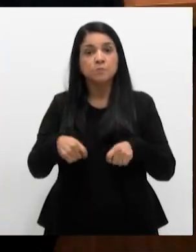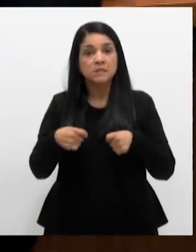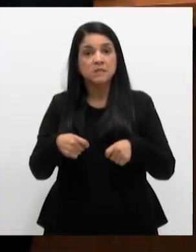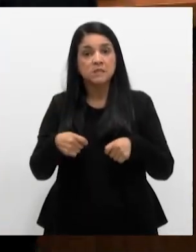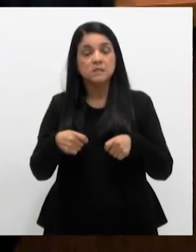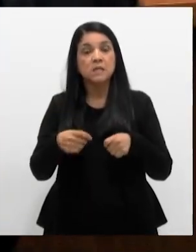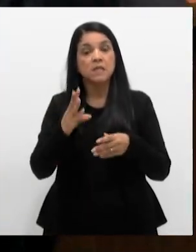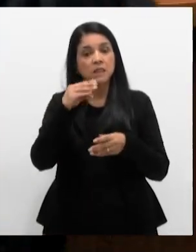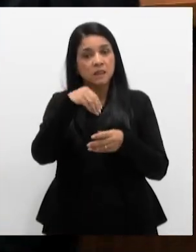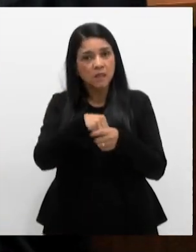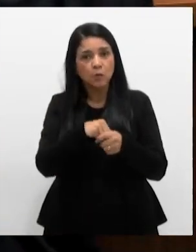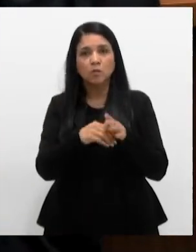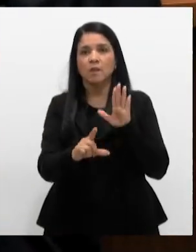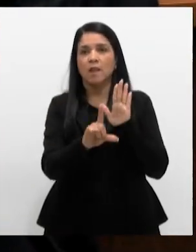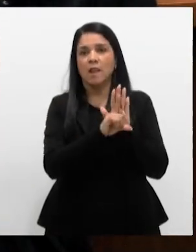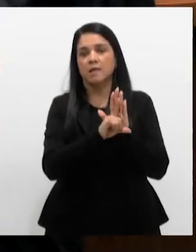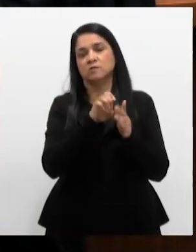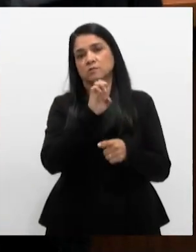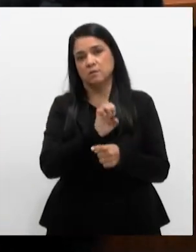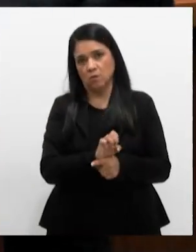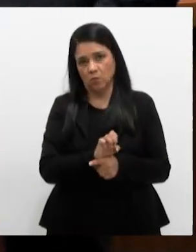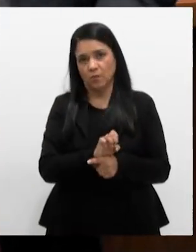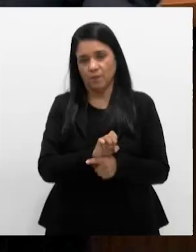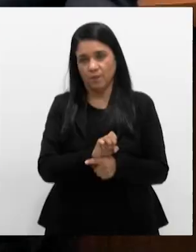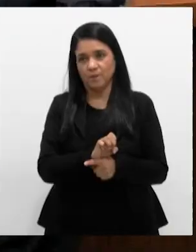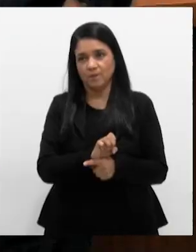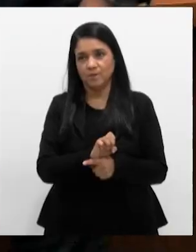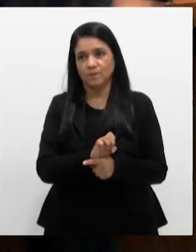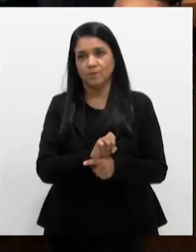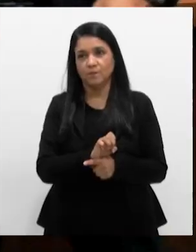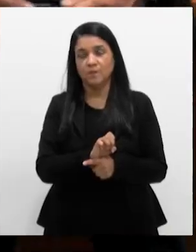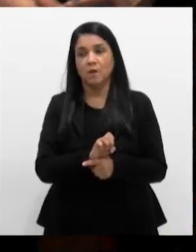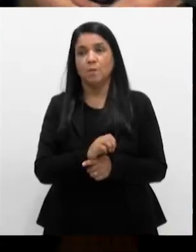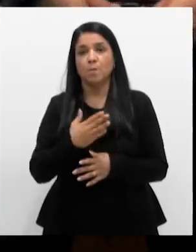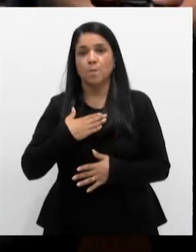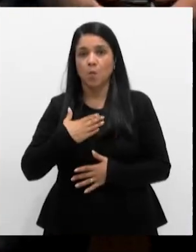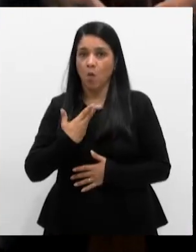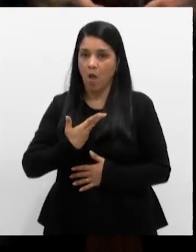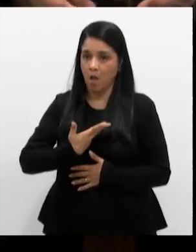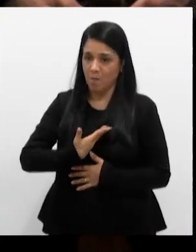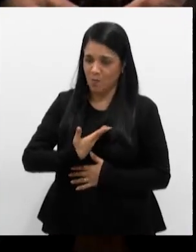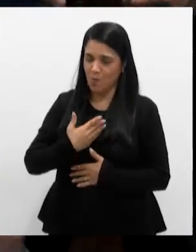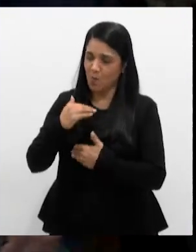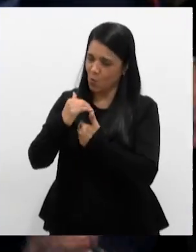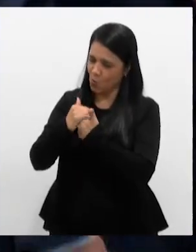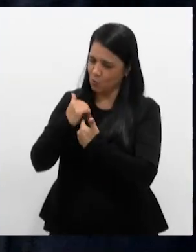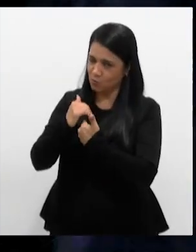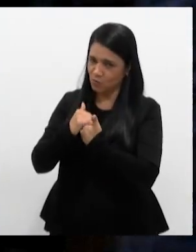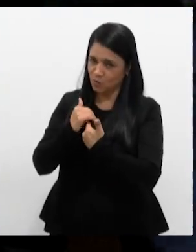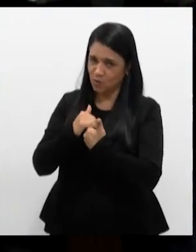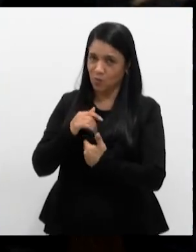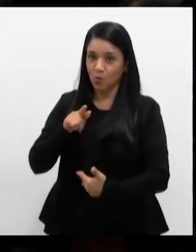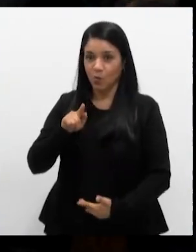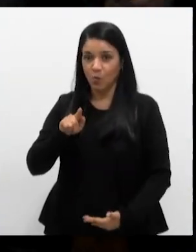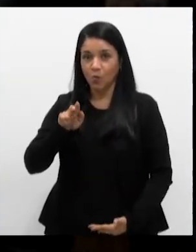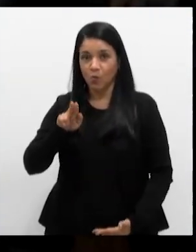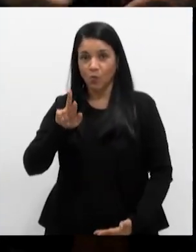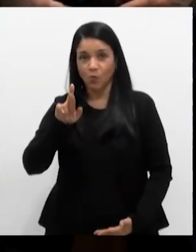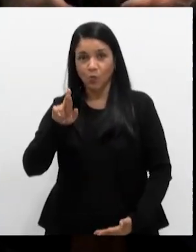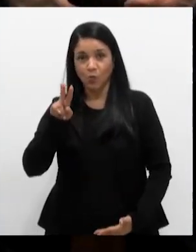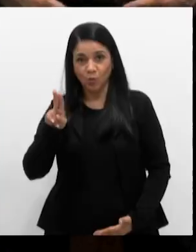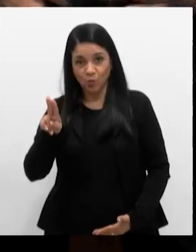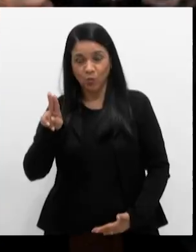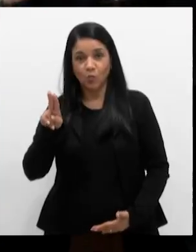de uma legislação estadual. Portanto, com toda a vênia, o meu amigo, meu irmão, meu conselheiro, meu guru, haja visto as fotografias aqui